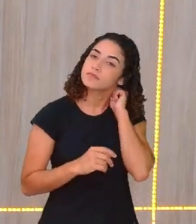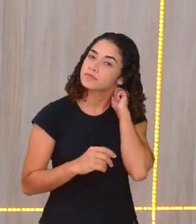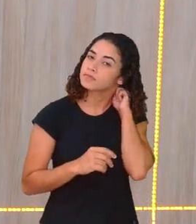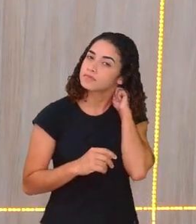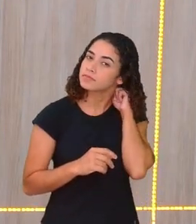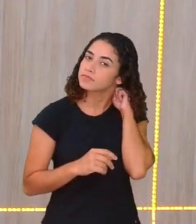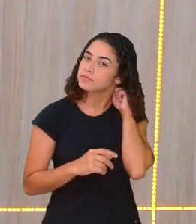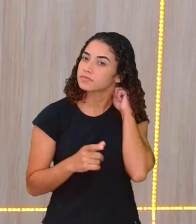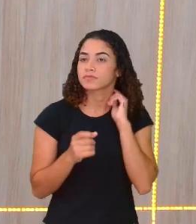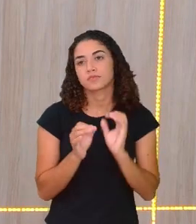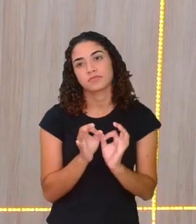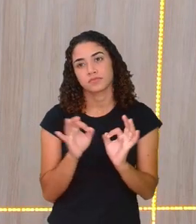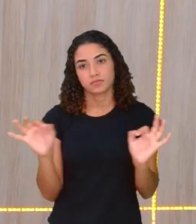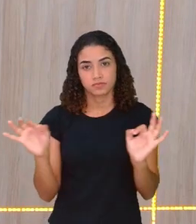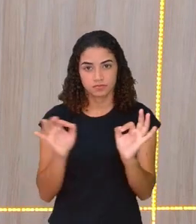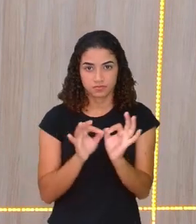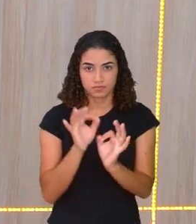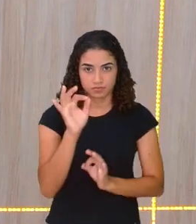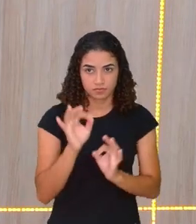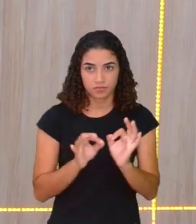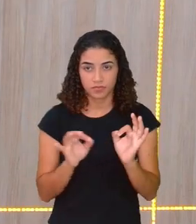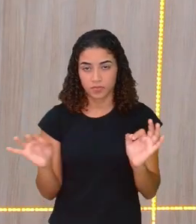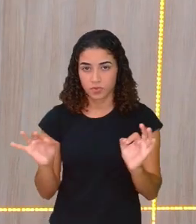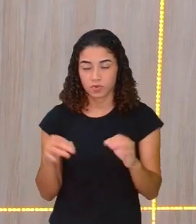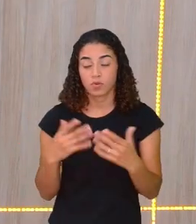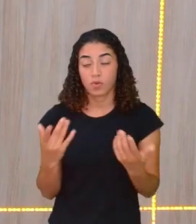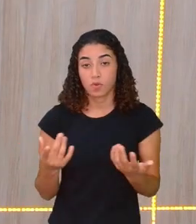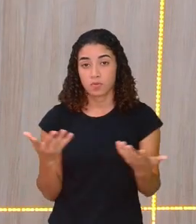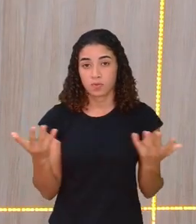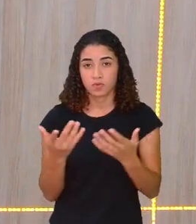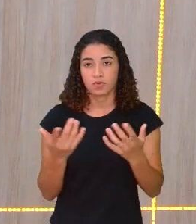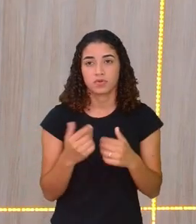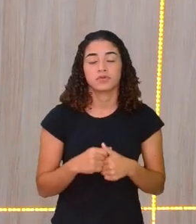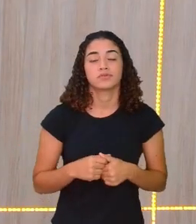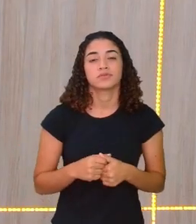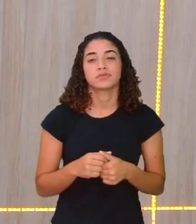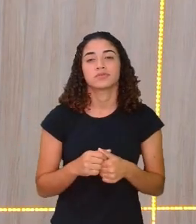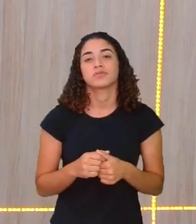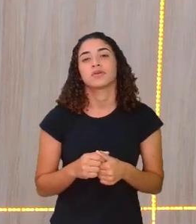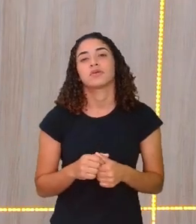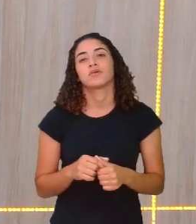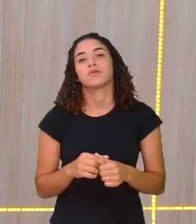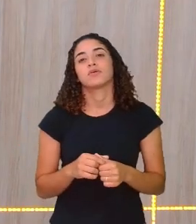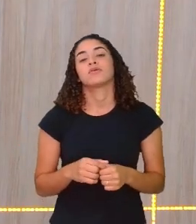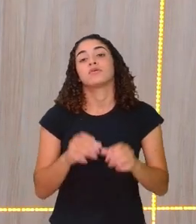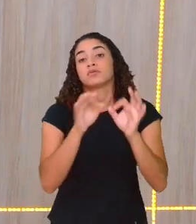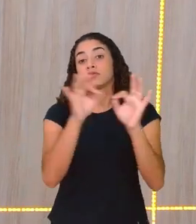de comprimento, está para 2 vezes o raio, você vai encontrar